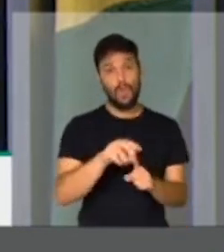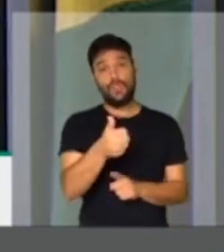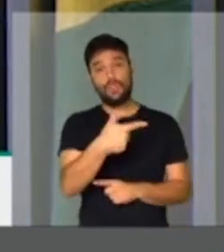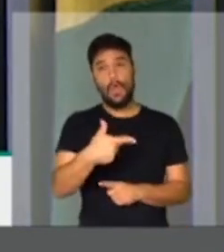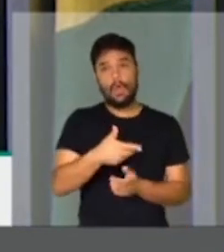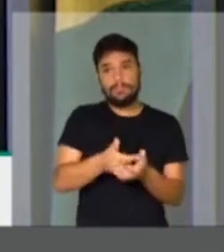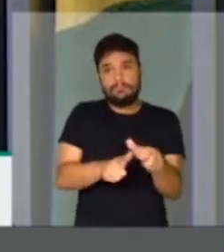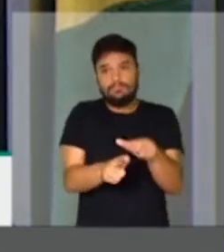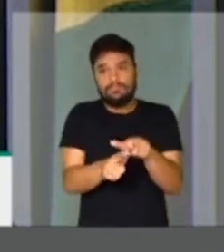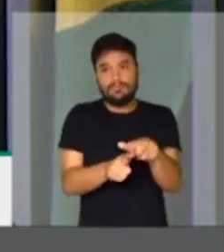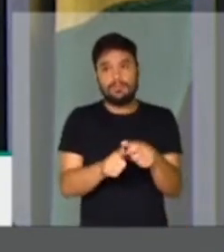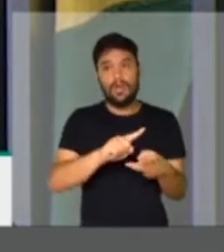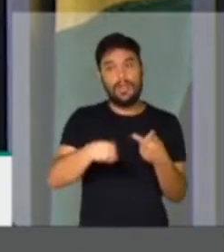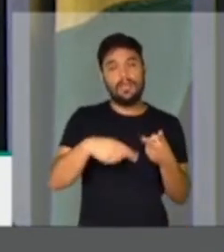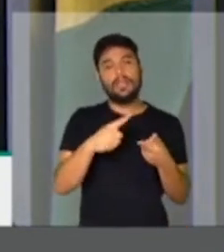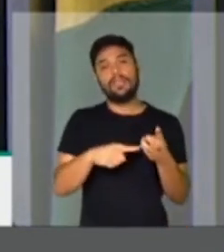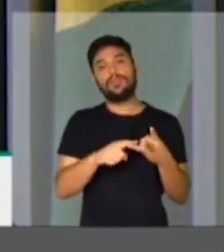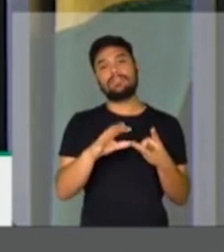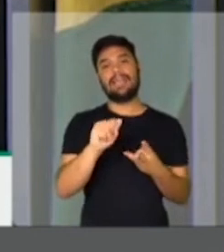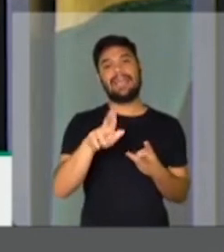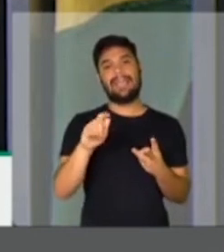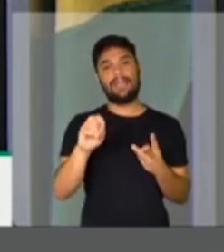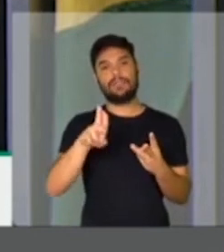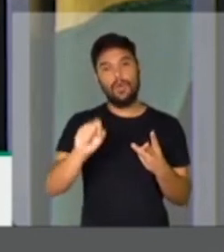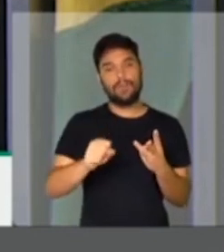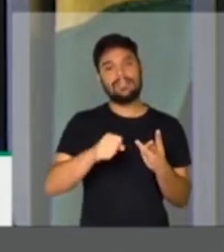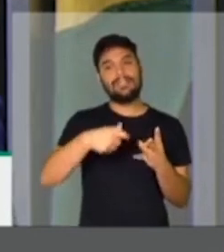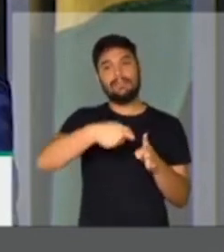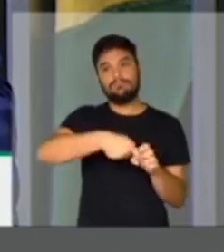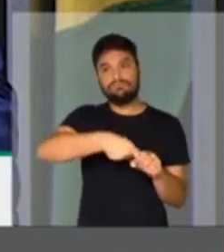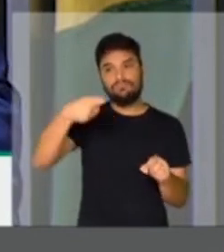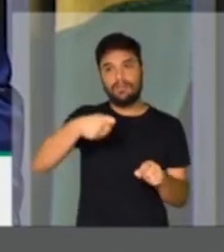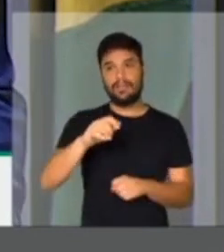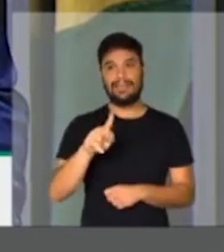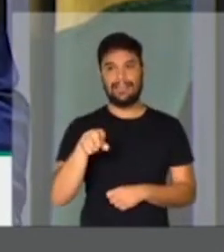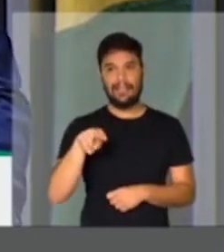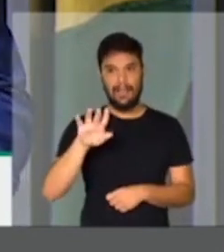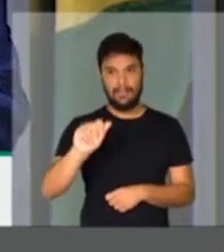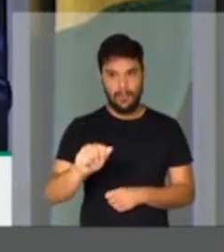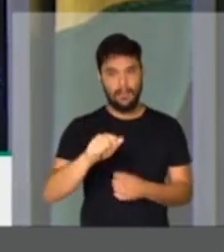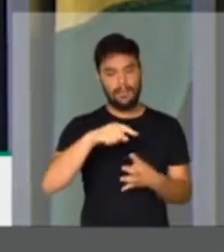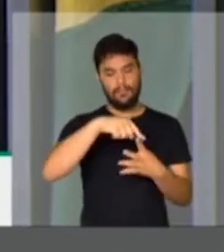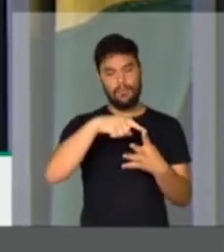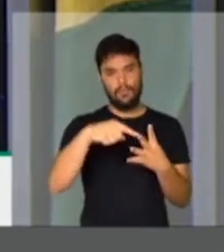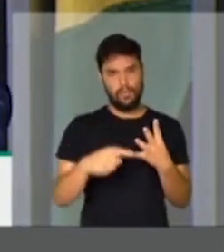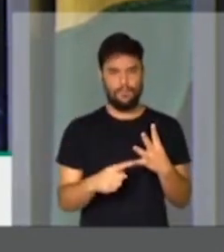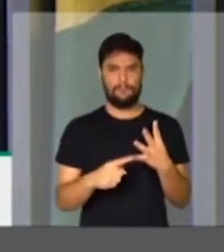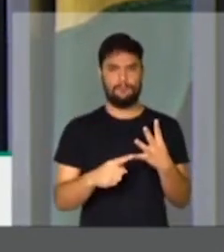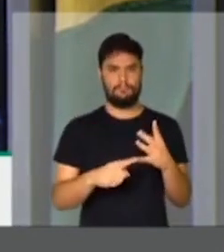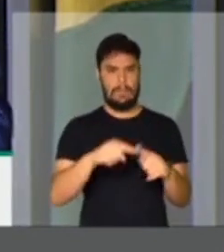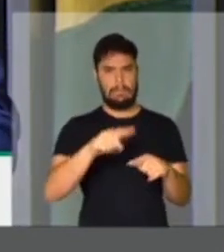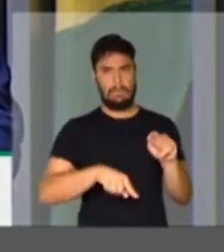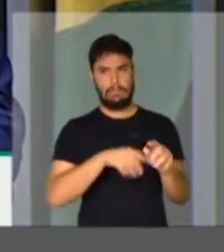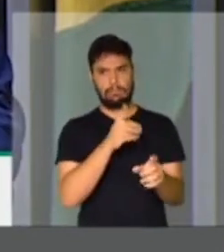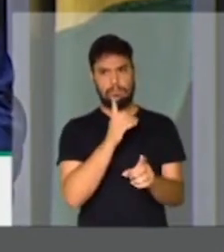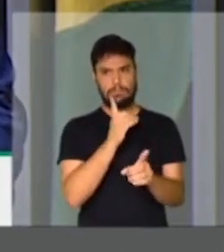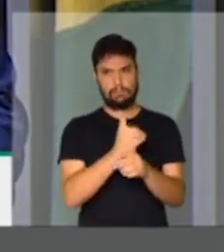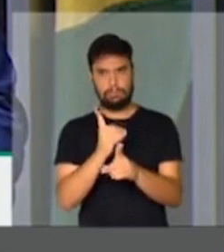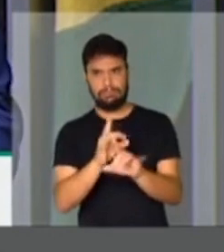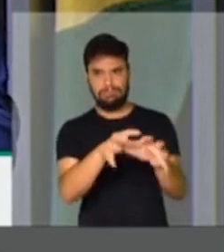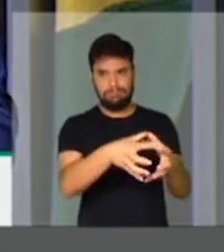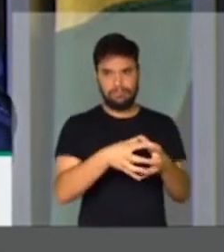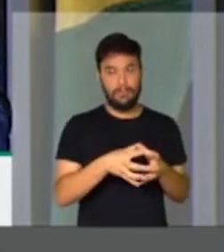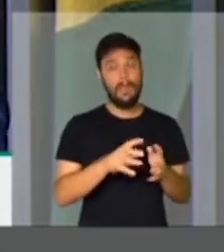pistolas, granadas e carregadores. Só que depois eu vi a bancada